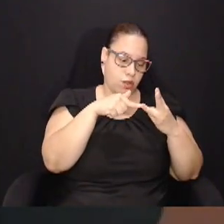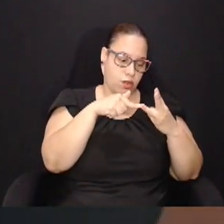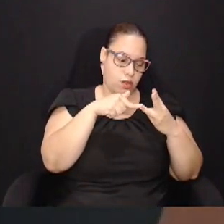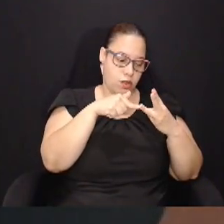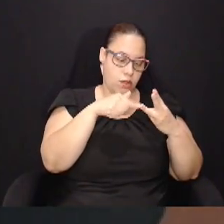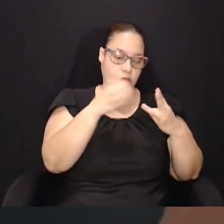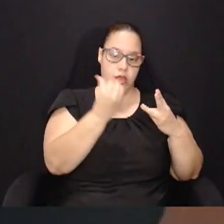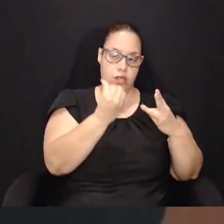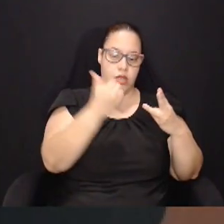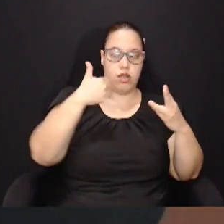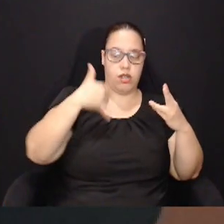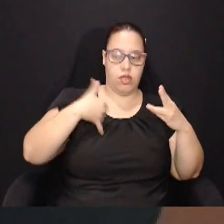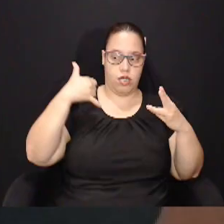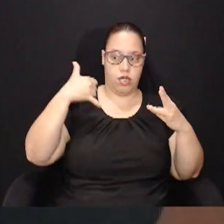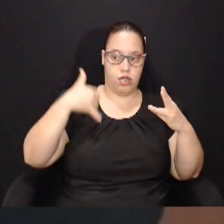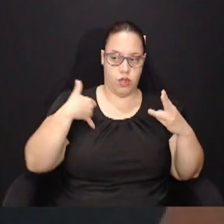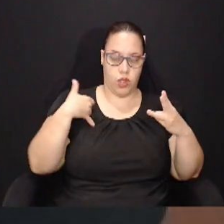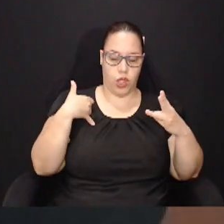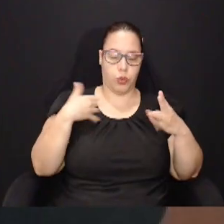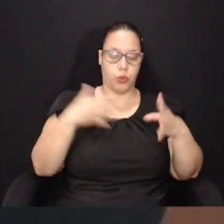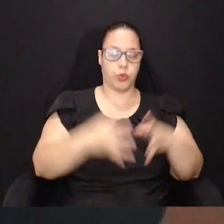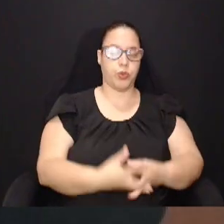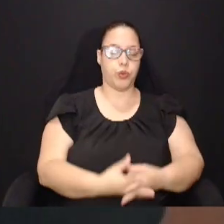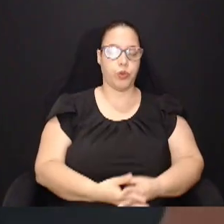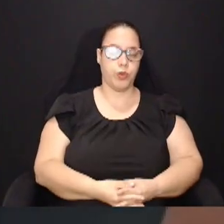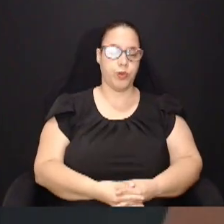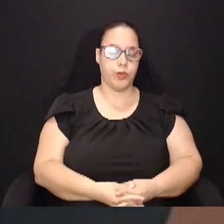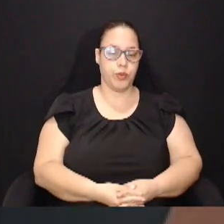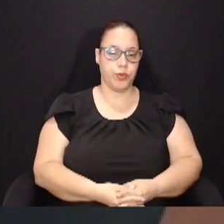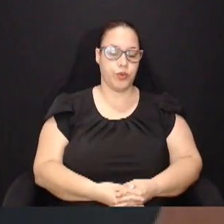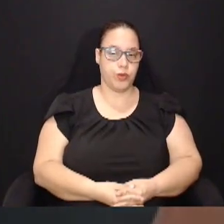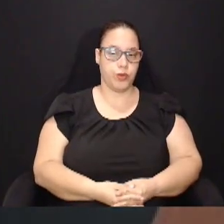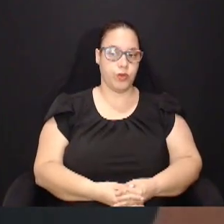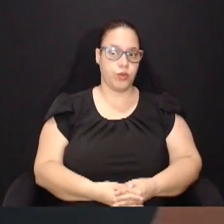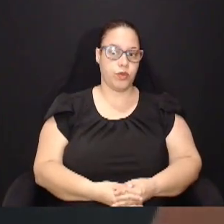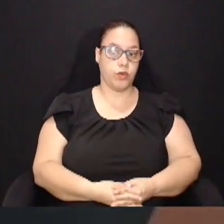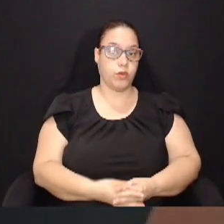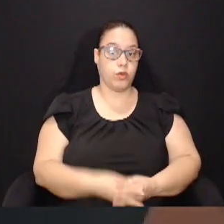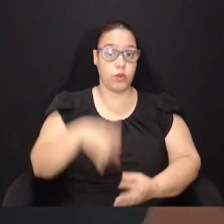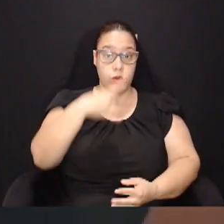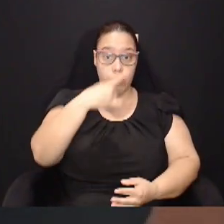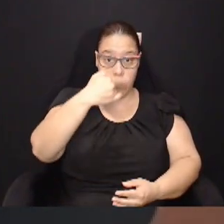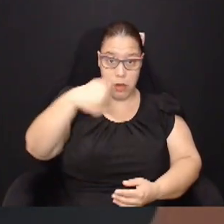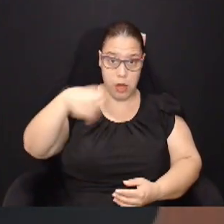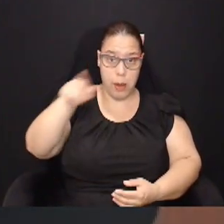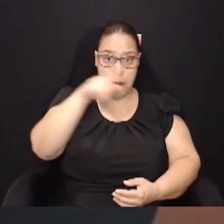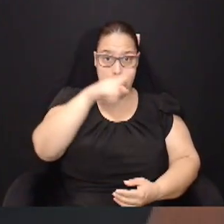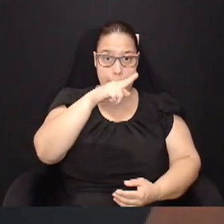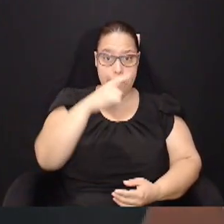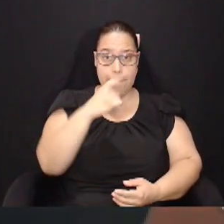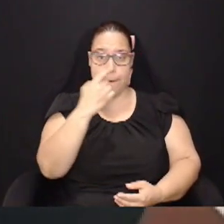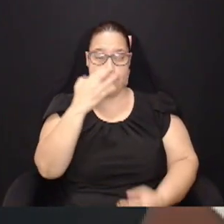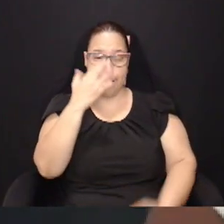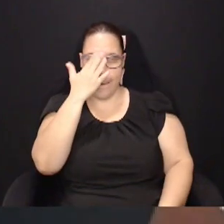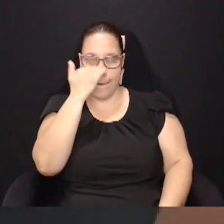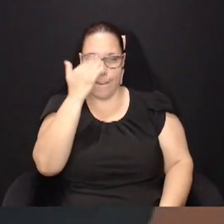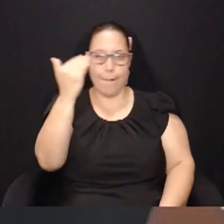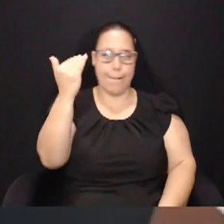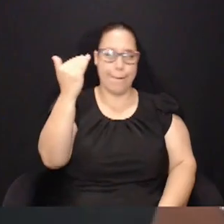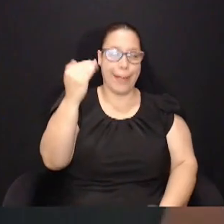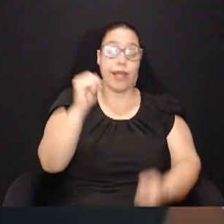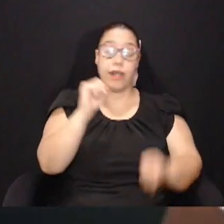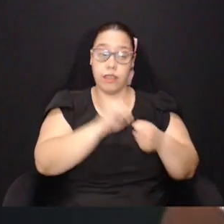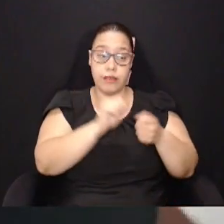anos. E eles foram um dos motivos que também me fizeram escrever esse